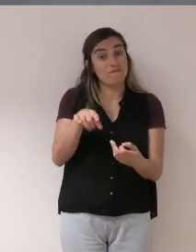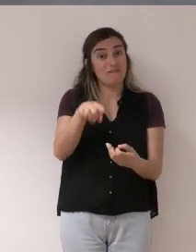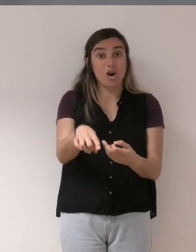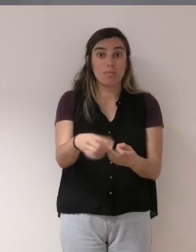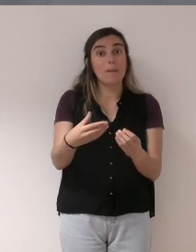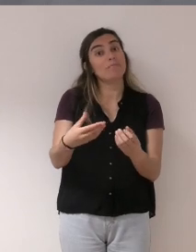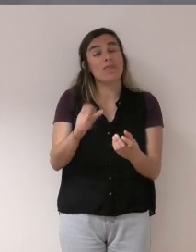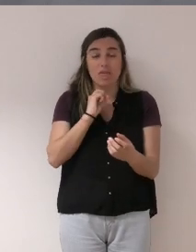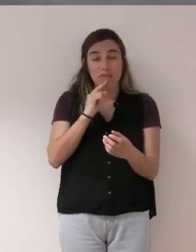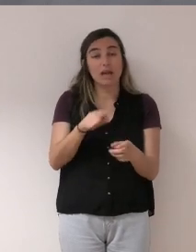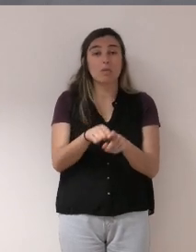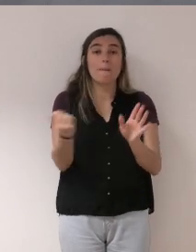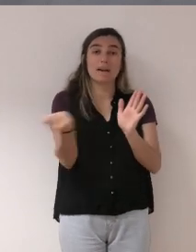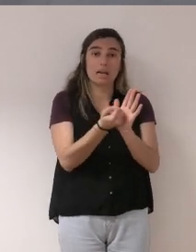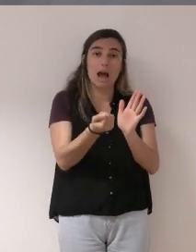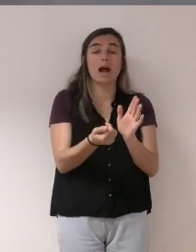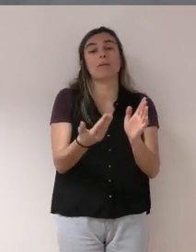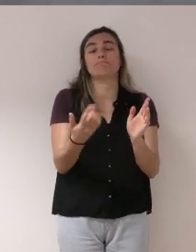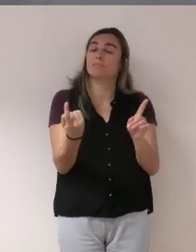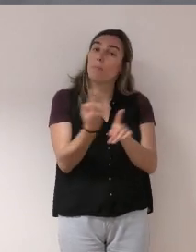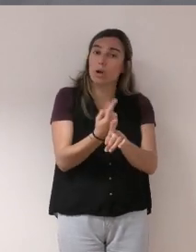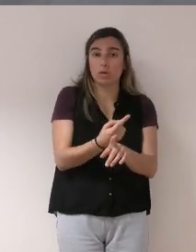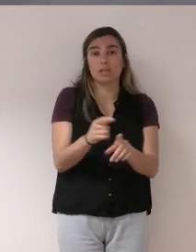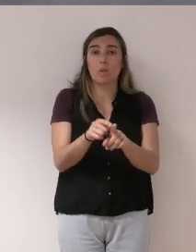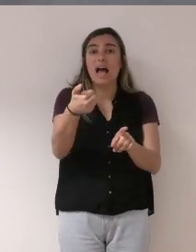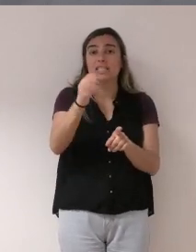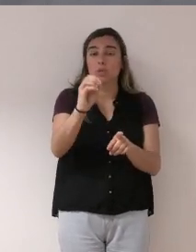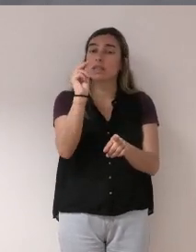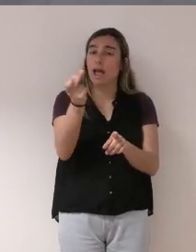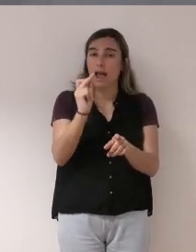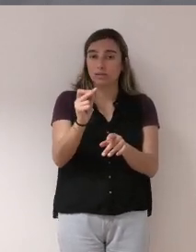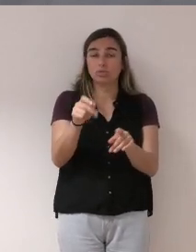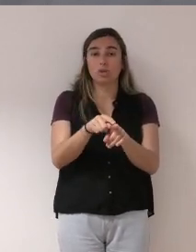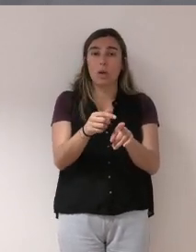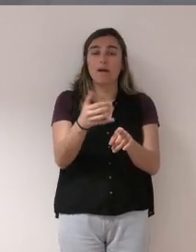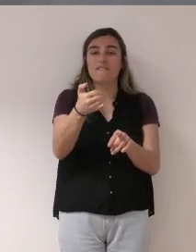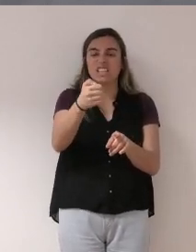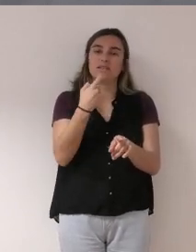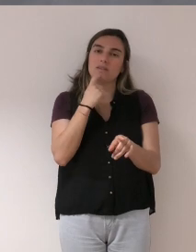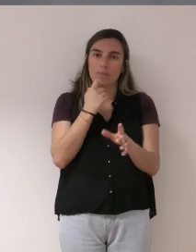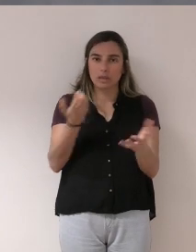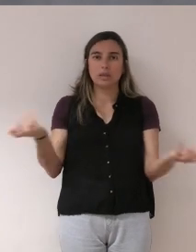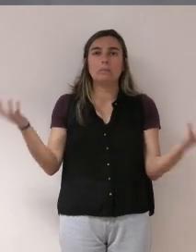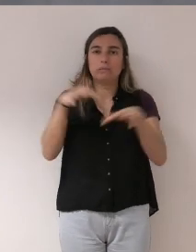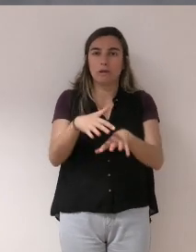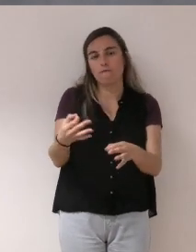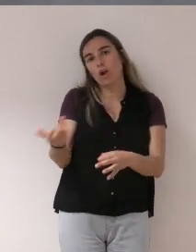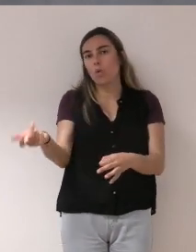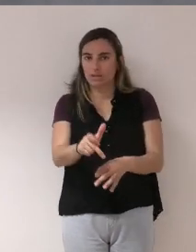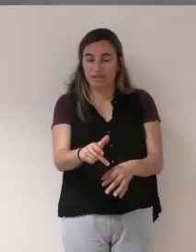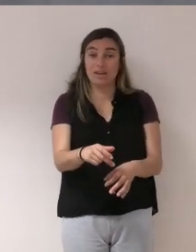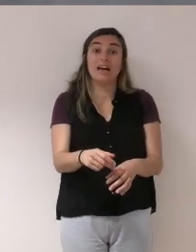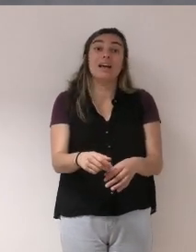assinalar uma coisa que não deve ser banalizada, que são os 50 anos da Revolução Portuguesa, não é? É